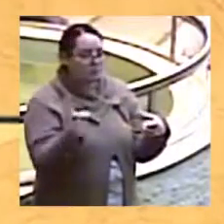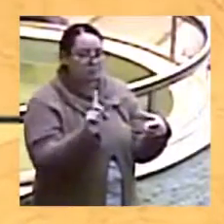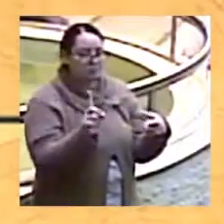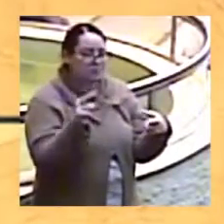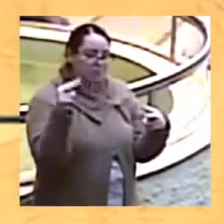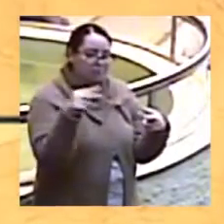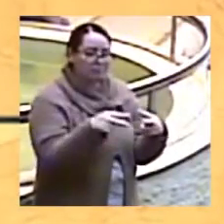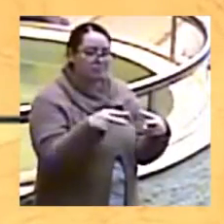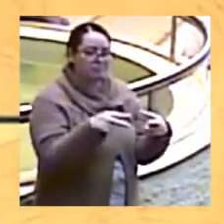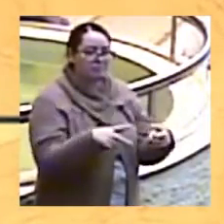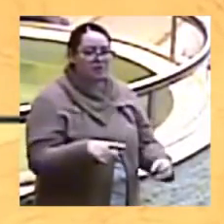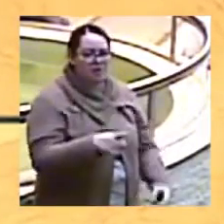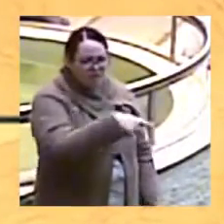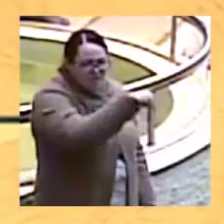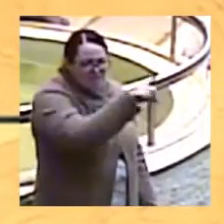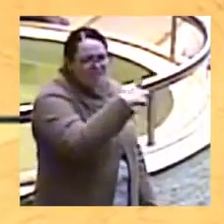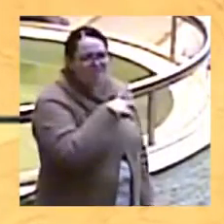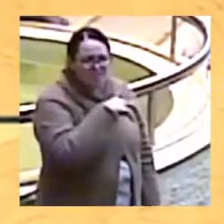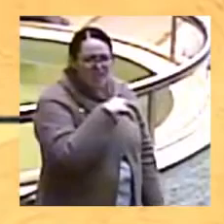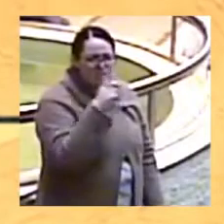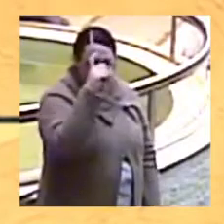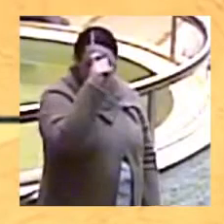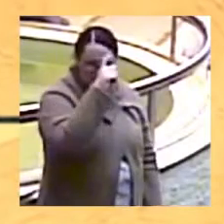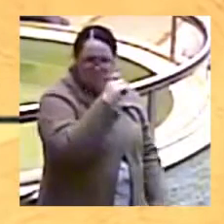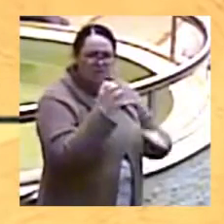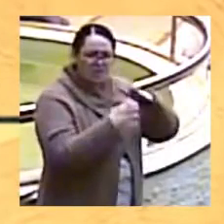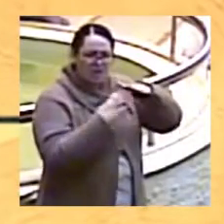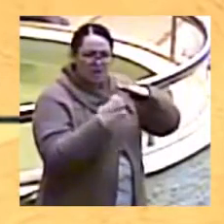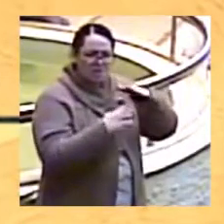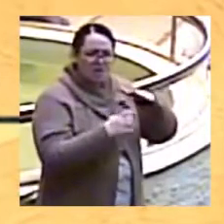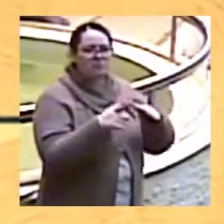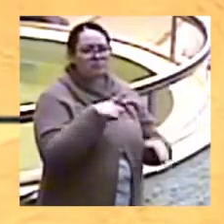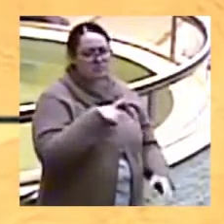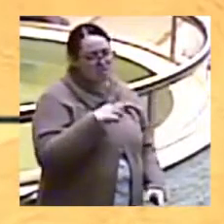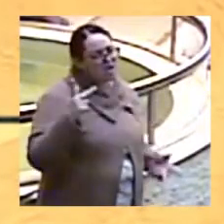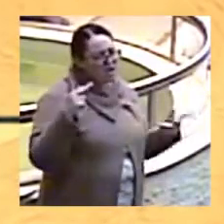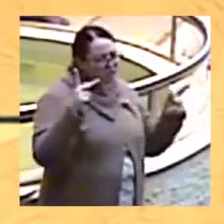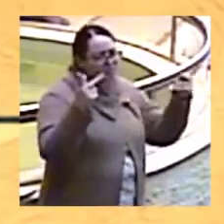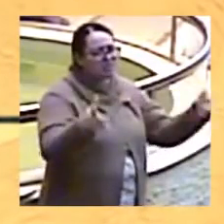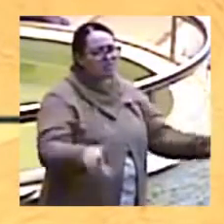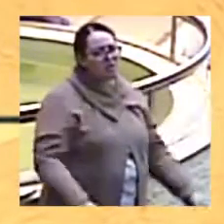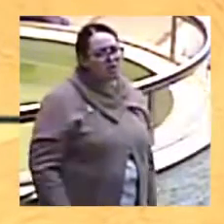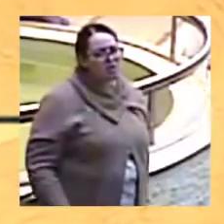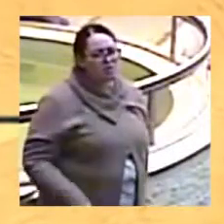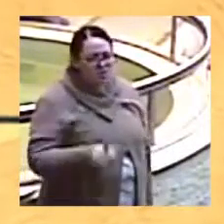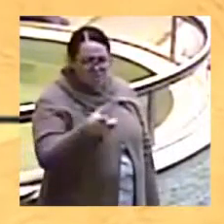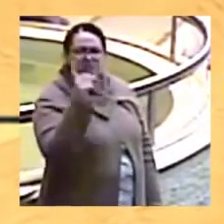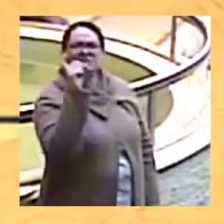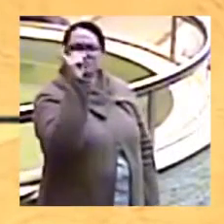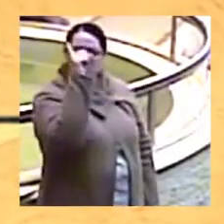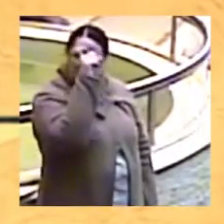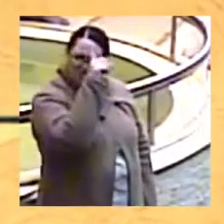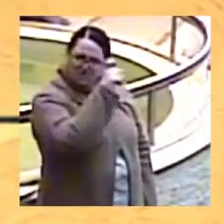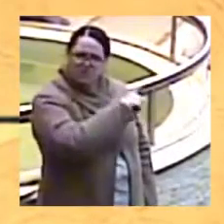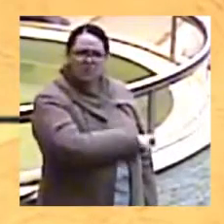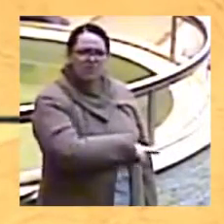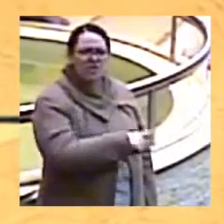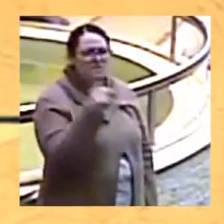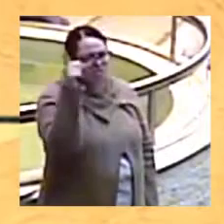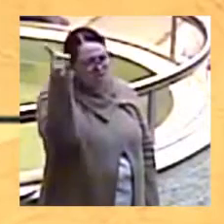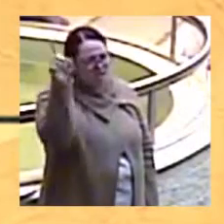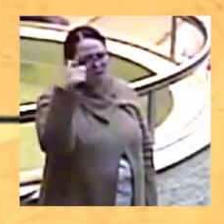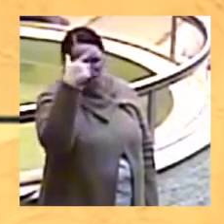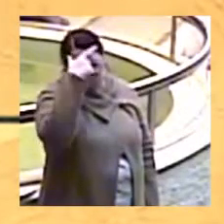você terá a vitória, não tenha dúvida disso, você está, passando por dificuldade, na sua universidade,